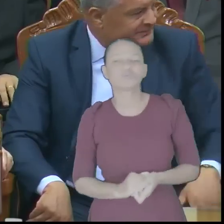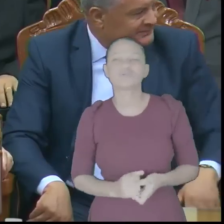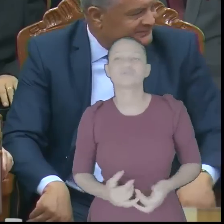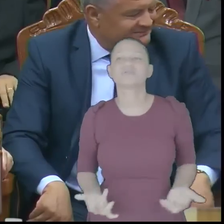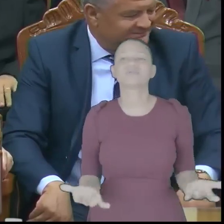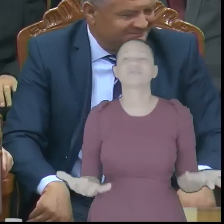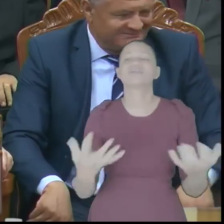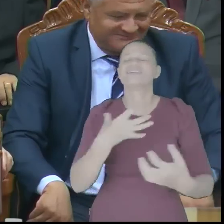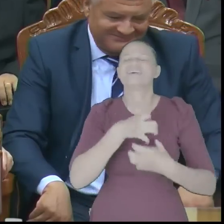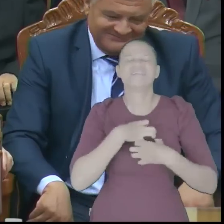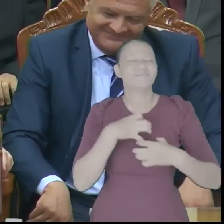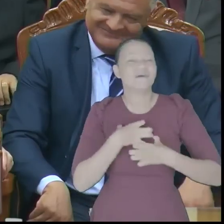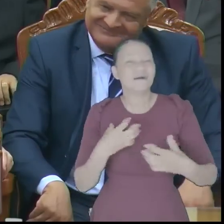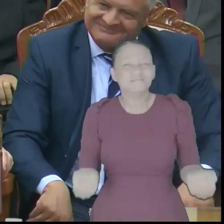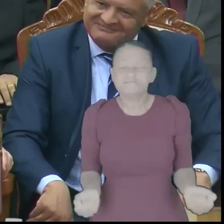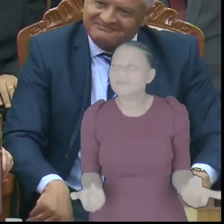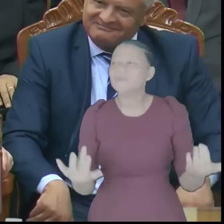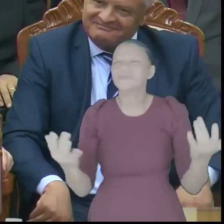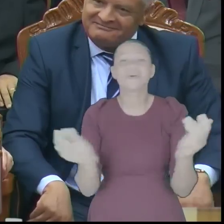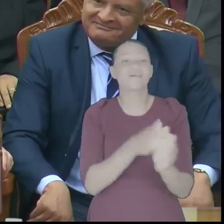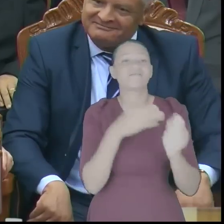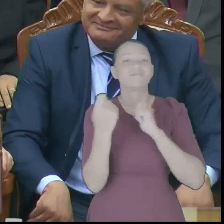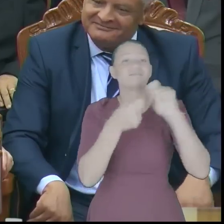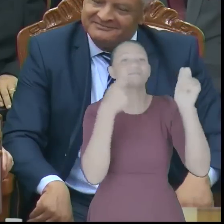Oh, aleluia.